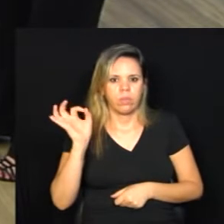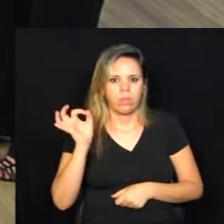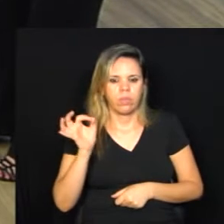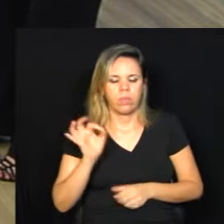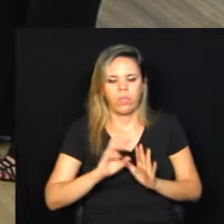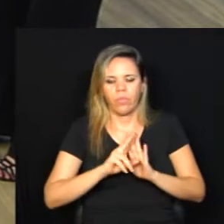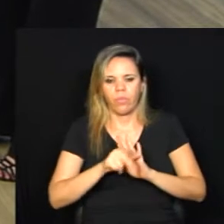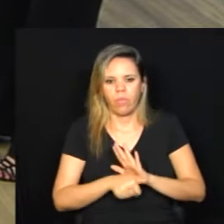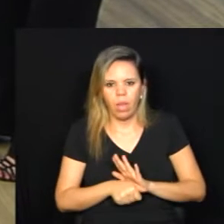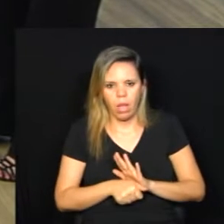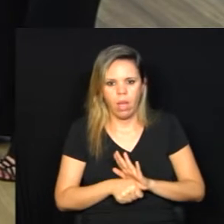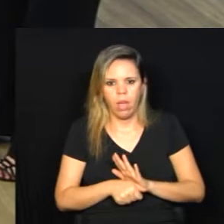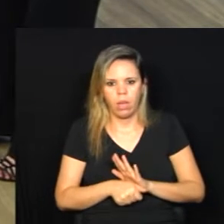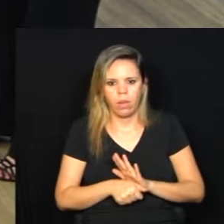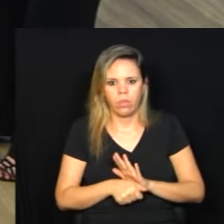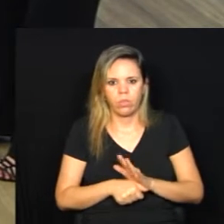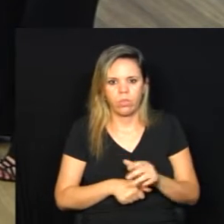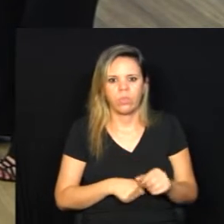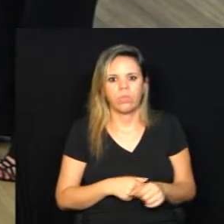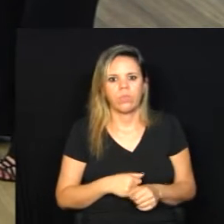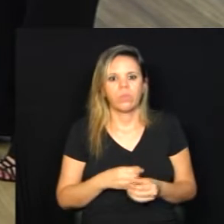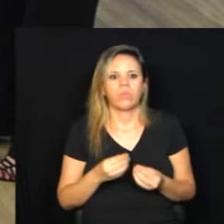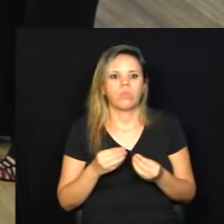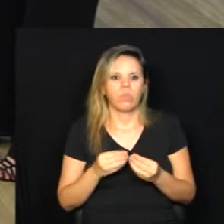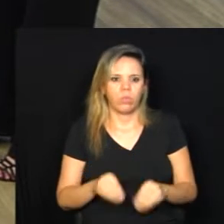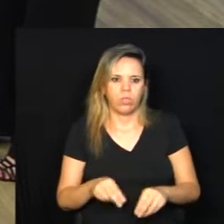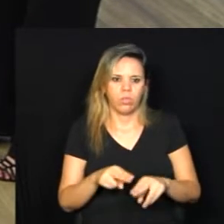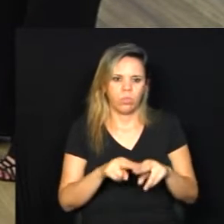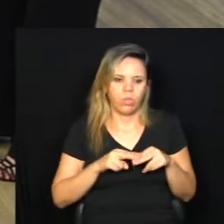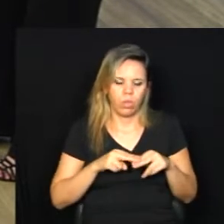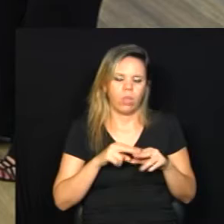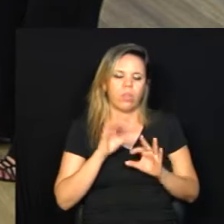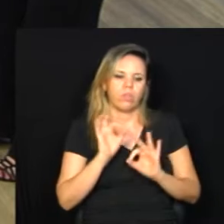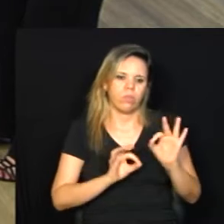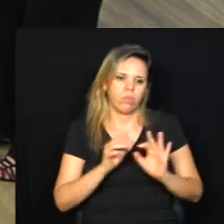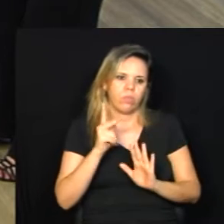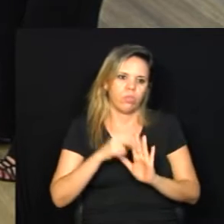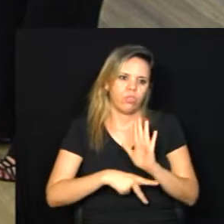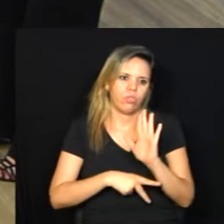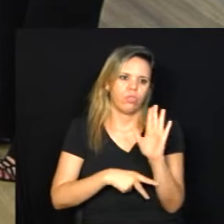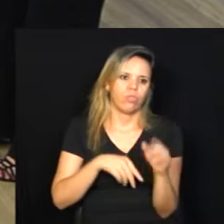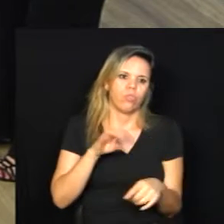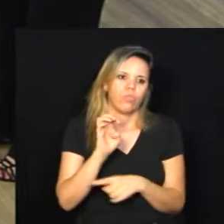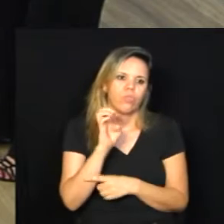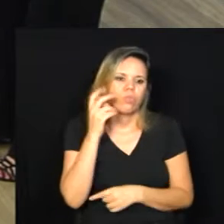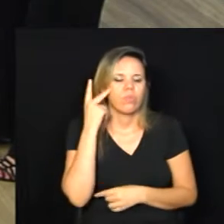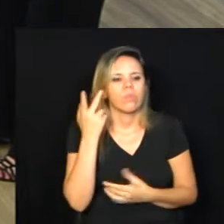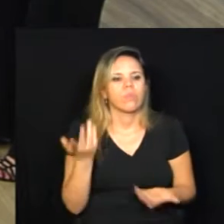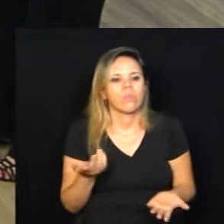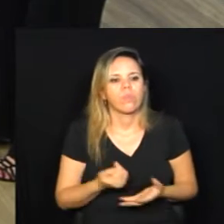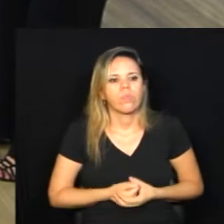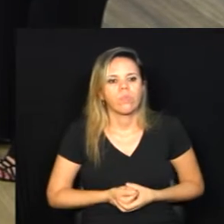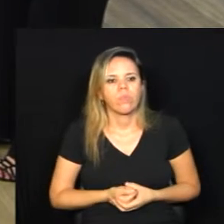vários setores impactados por essa medida do governo do estado. Exatamente. Vamos falar um pouquinho